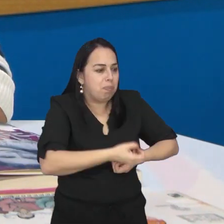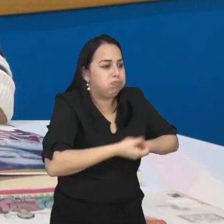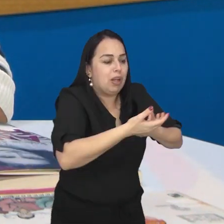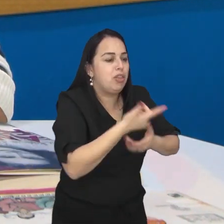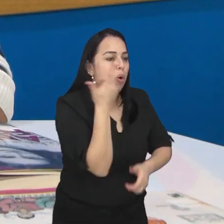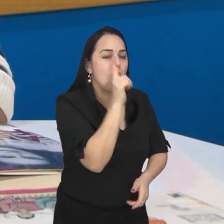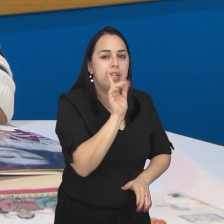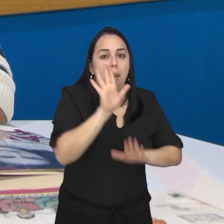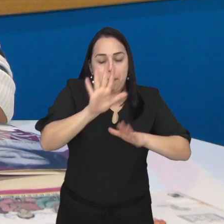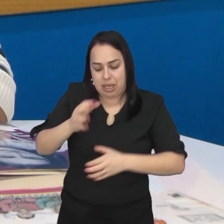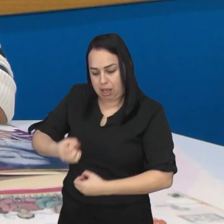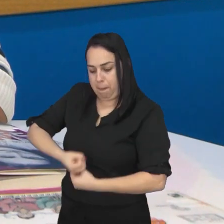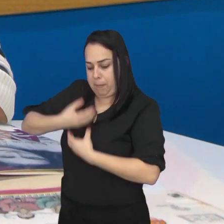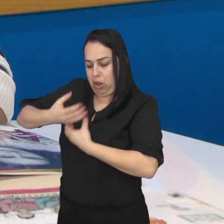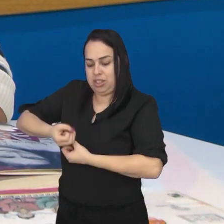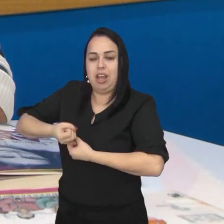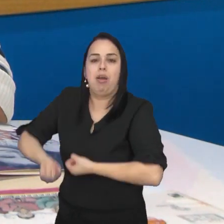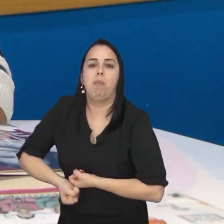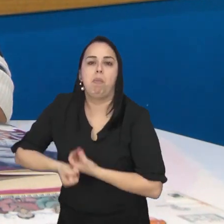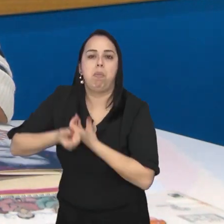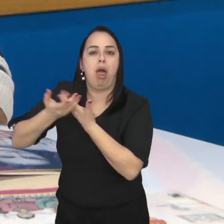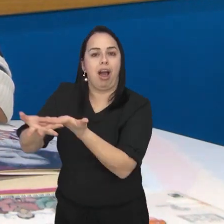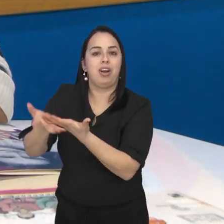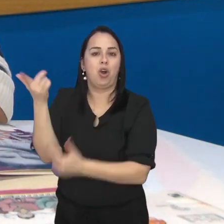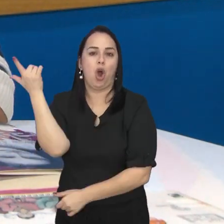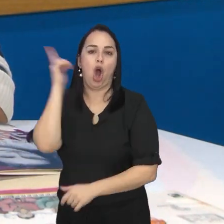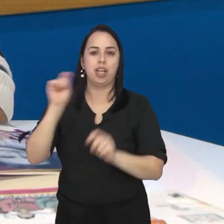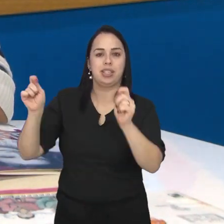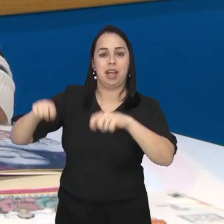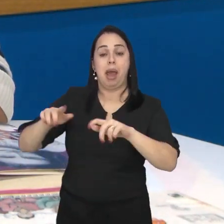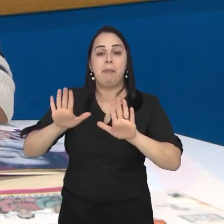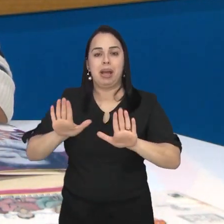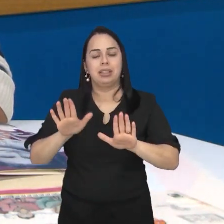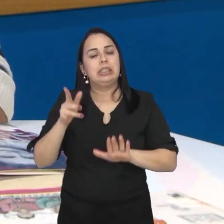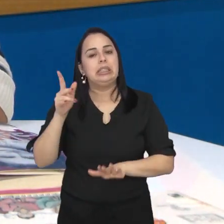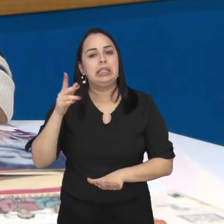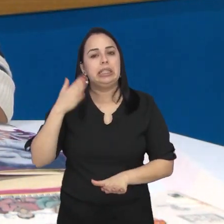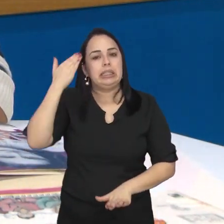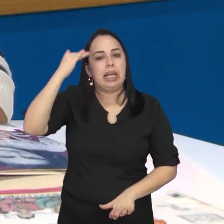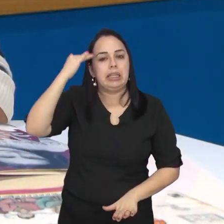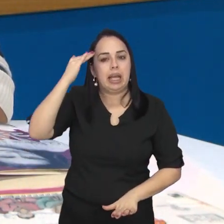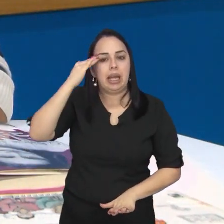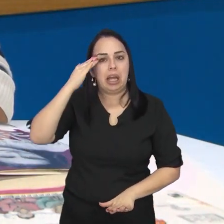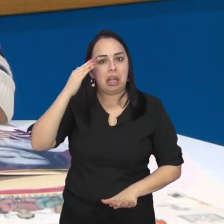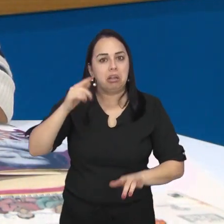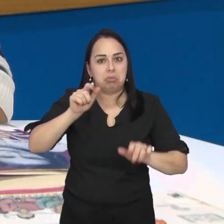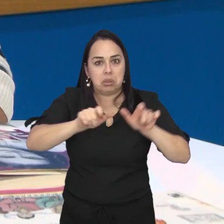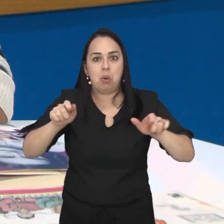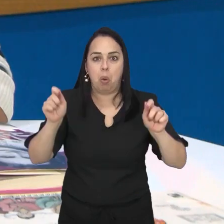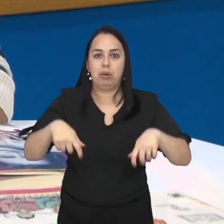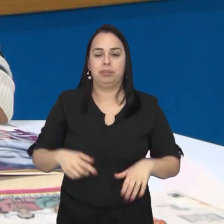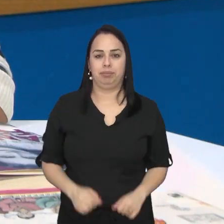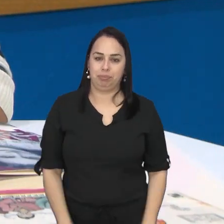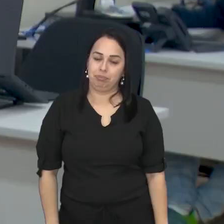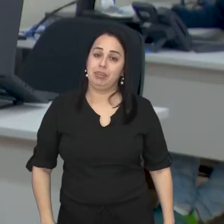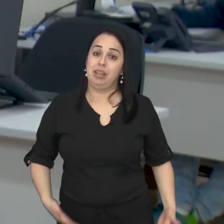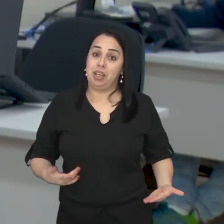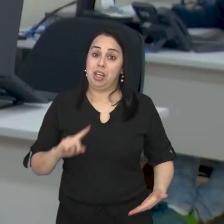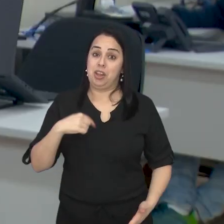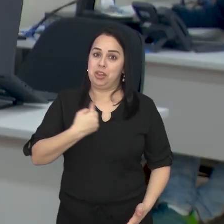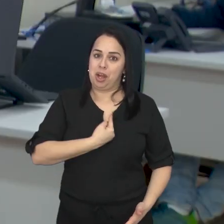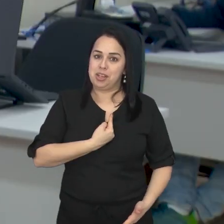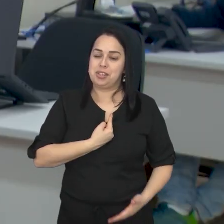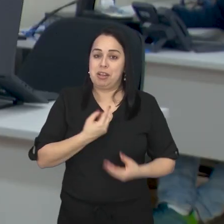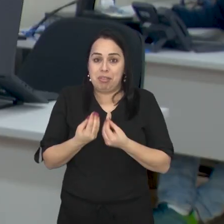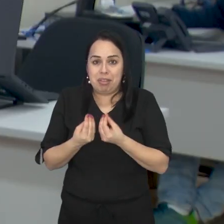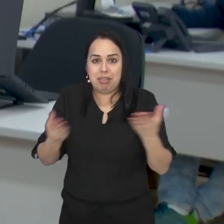ninguém. E muitas das vezes a gente entende, mas outras pessoas não vão entender. Mas se a pessoa procurar entender, creio eu que ela consegue. Bom,